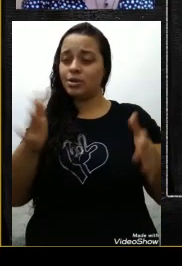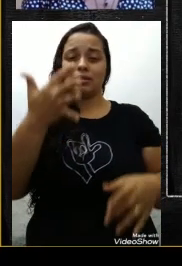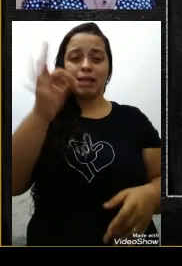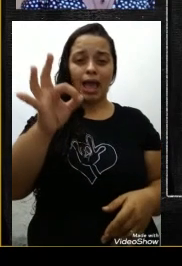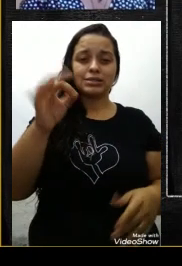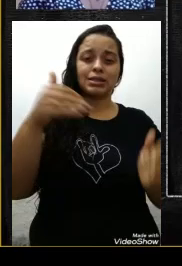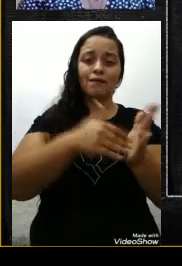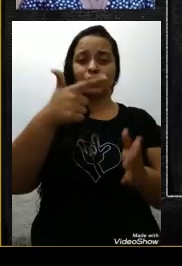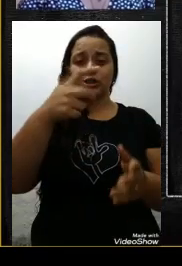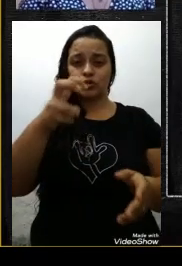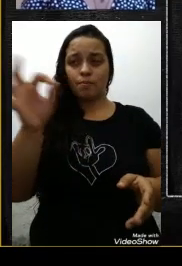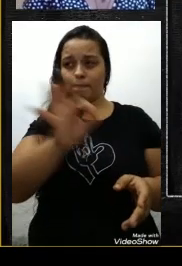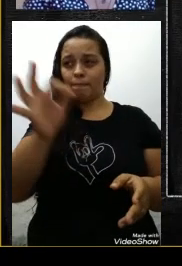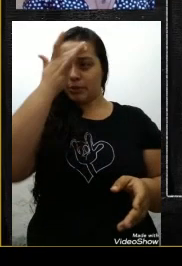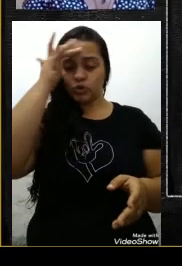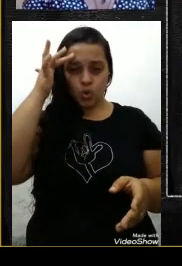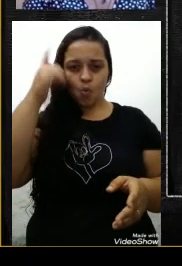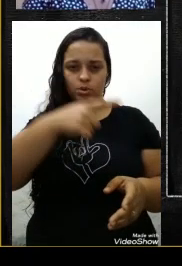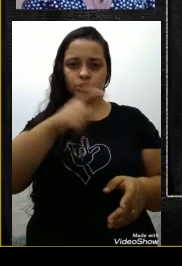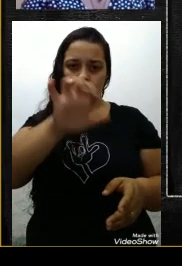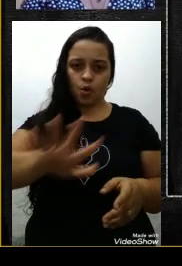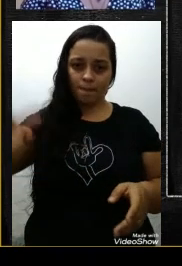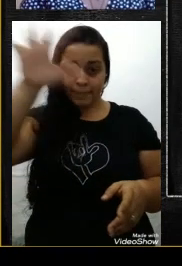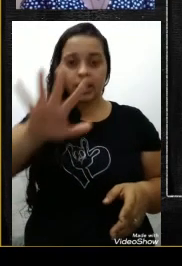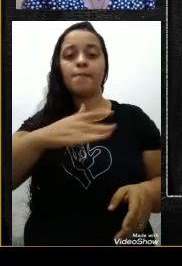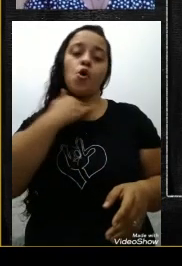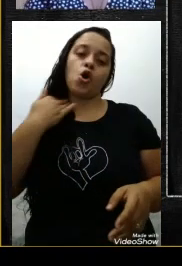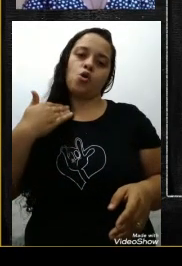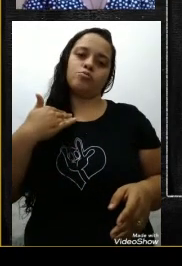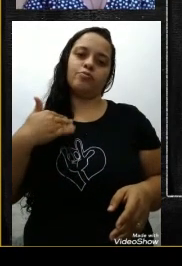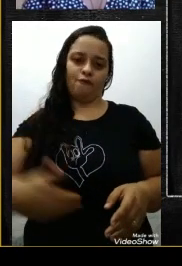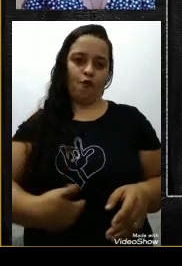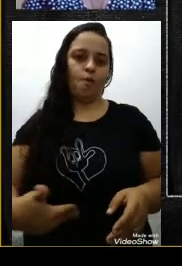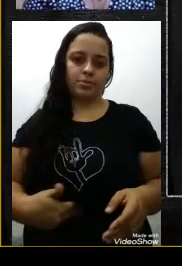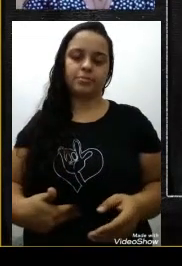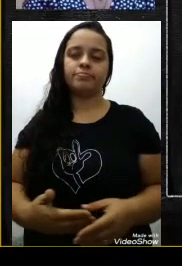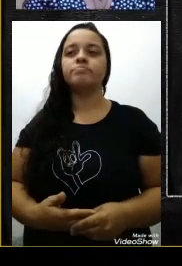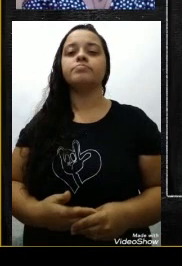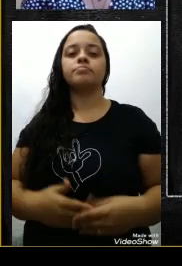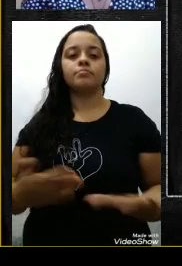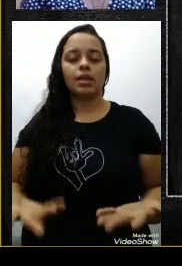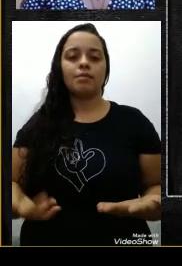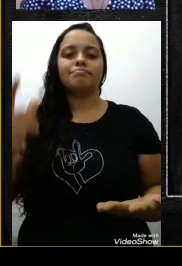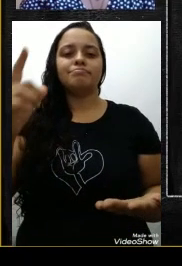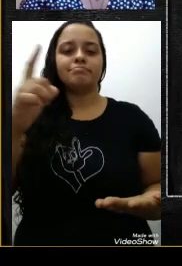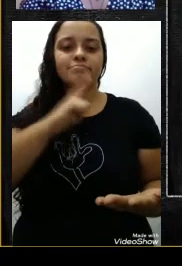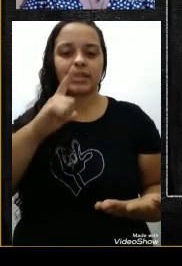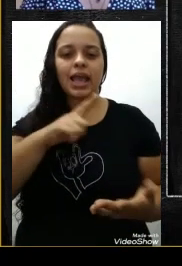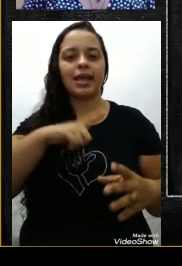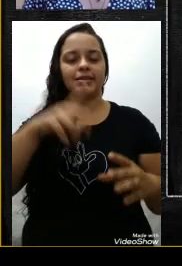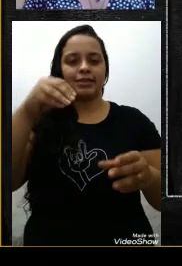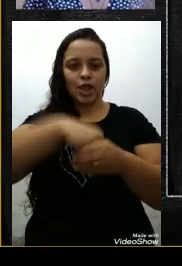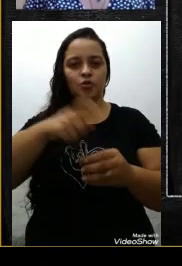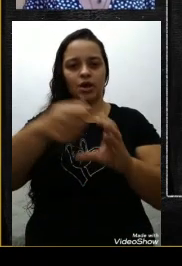entre 10% a 25% da população das cidades europeias sucumbiu à fome. Algumas